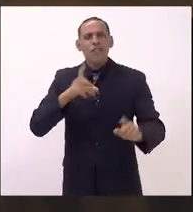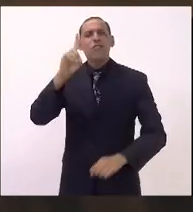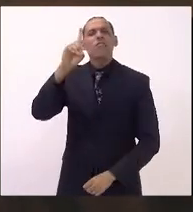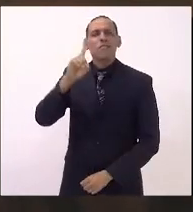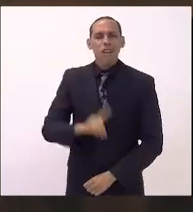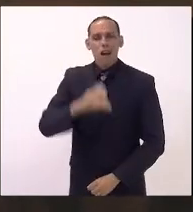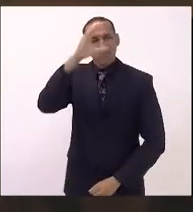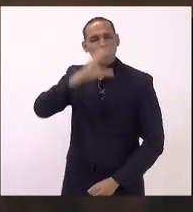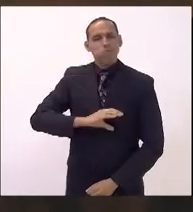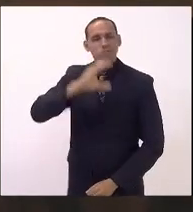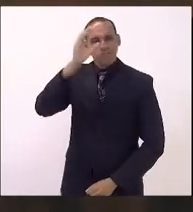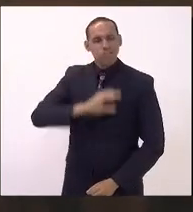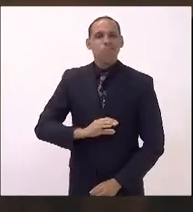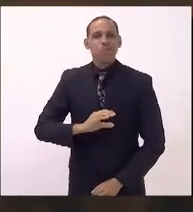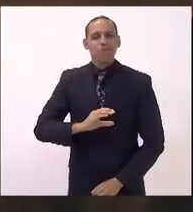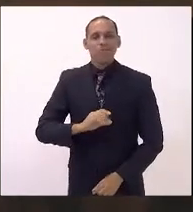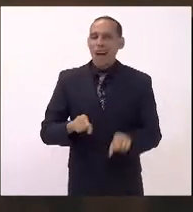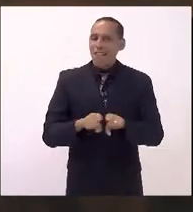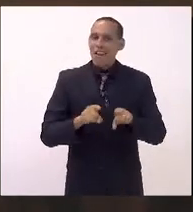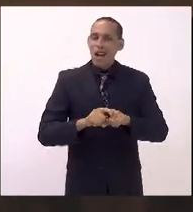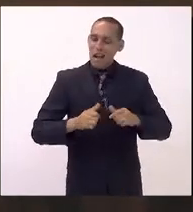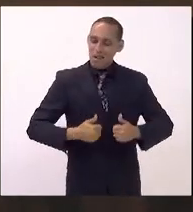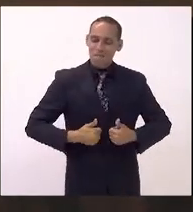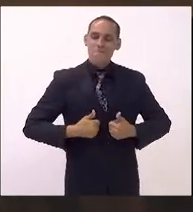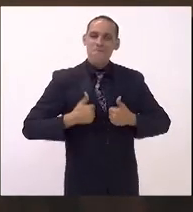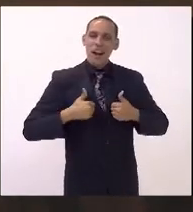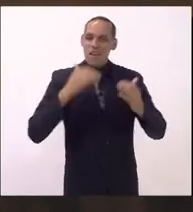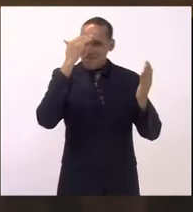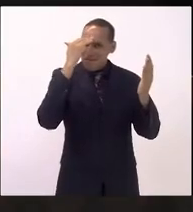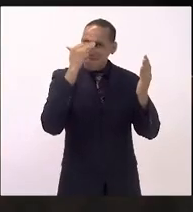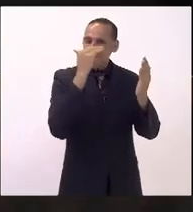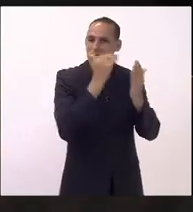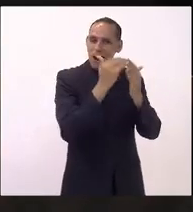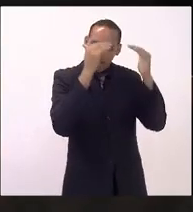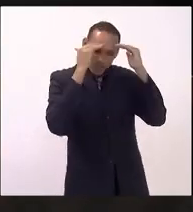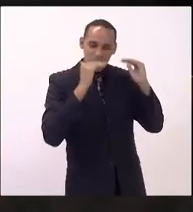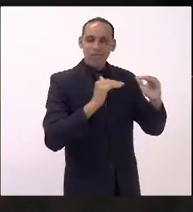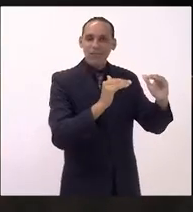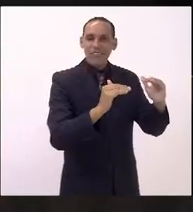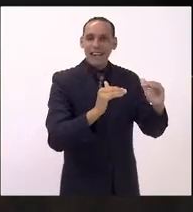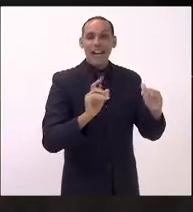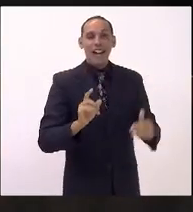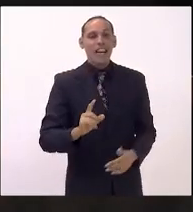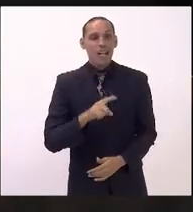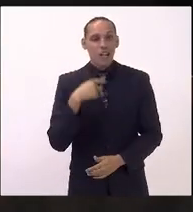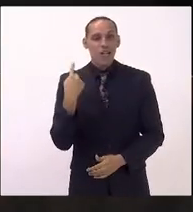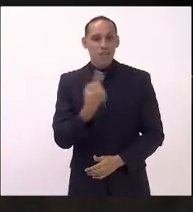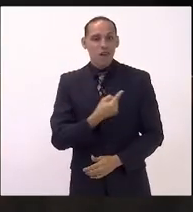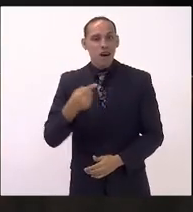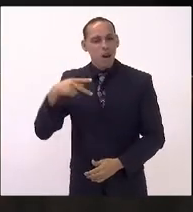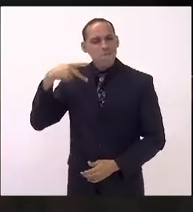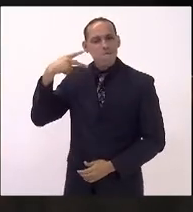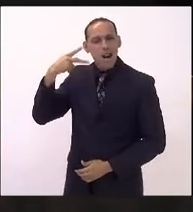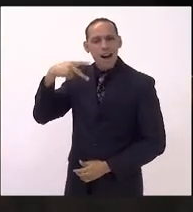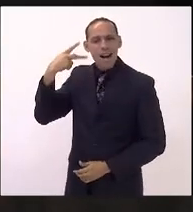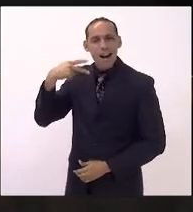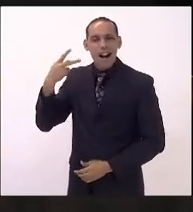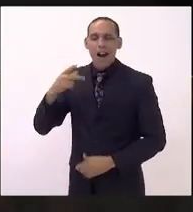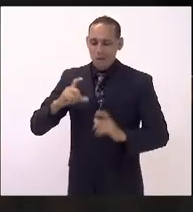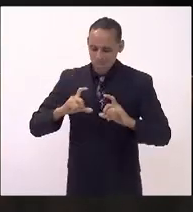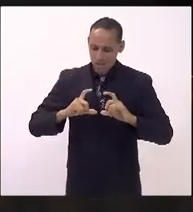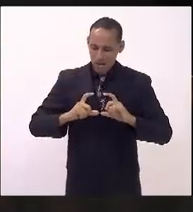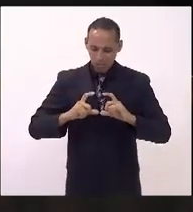da cidadania com sua dignidade respeitada. Nossa inspiração parlamentar para surgir a